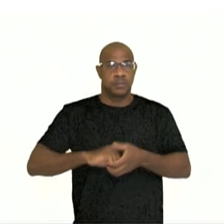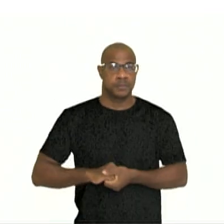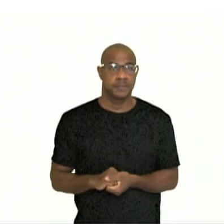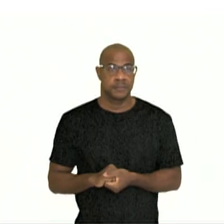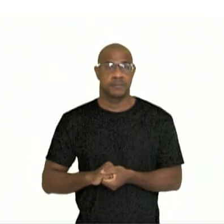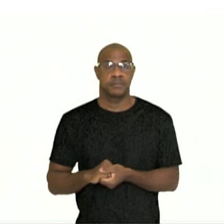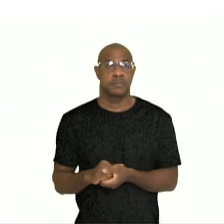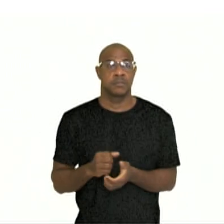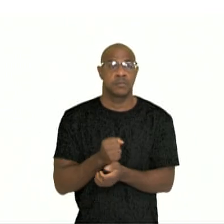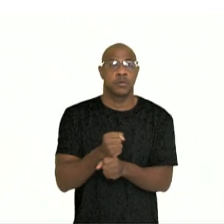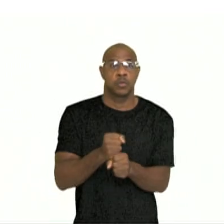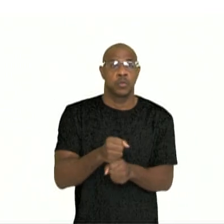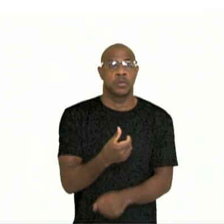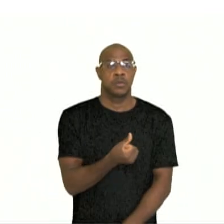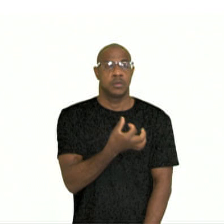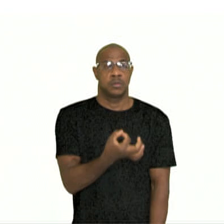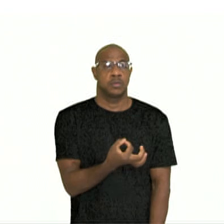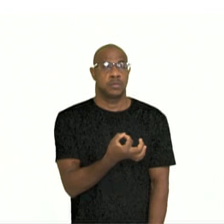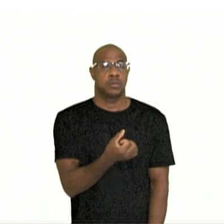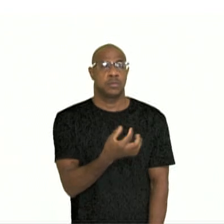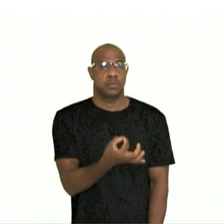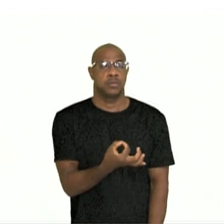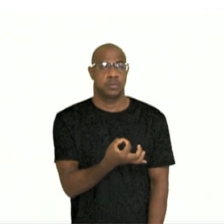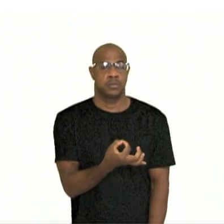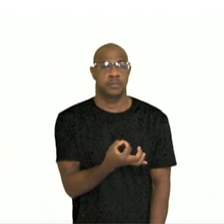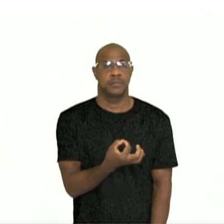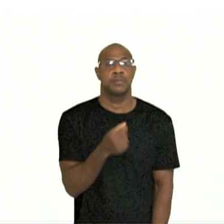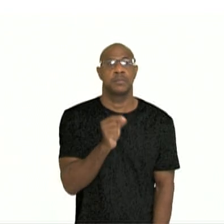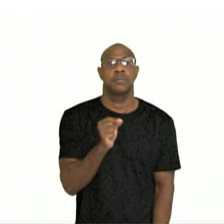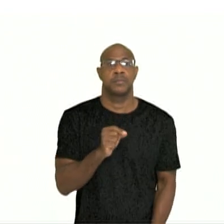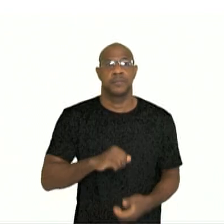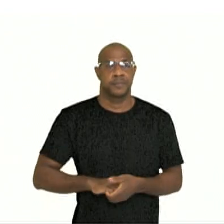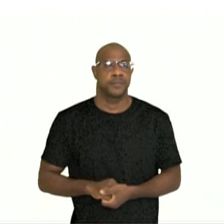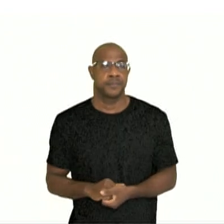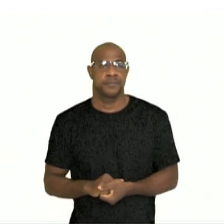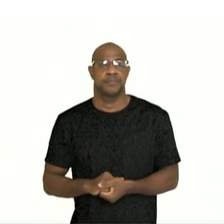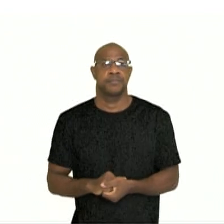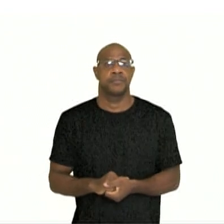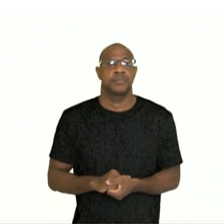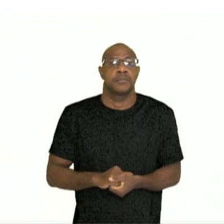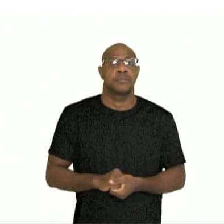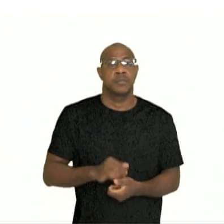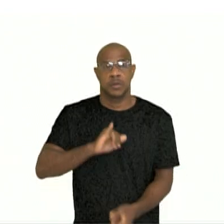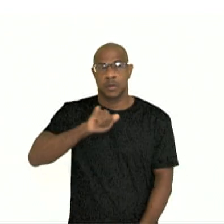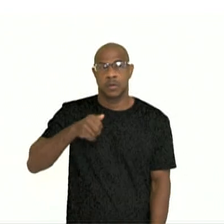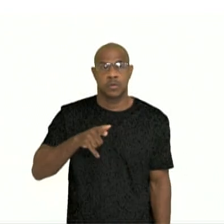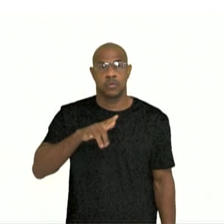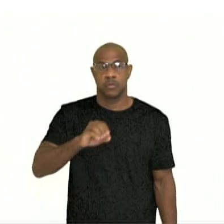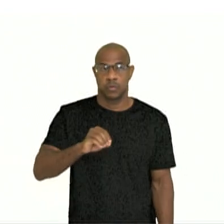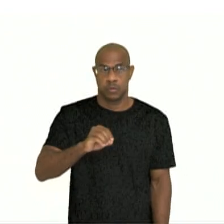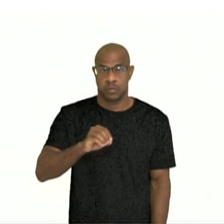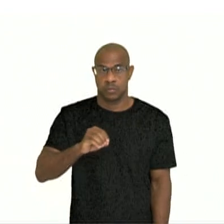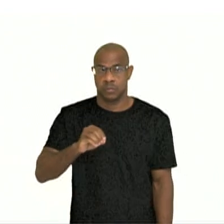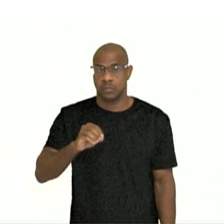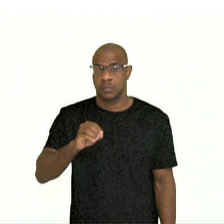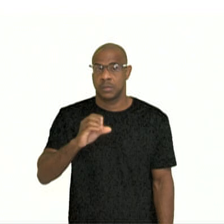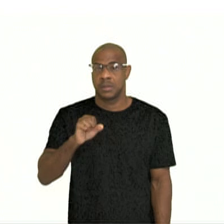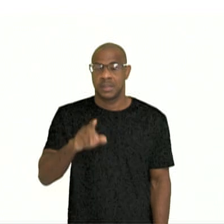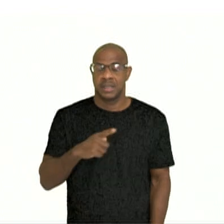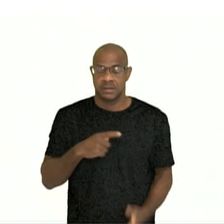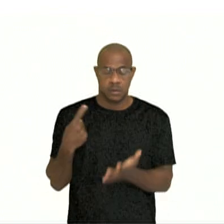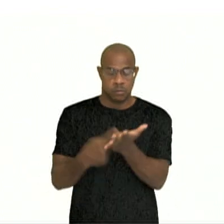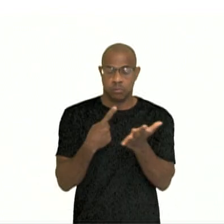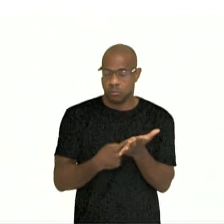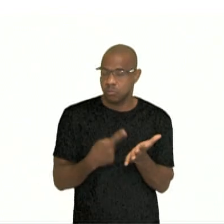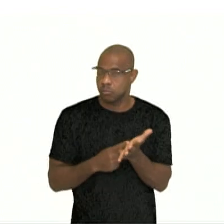Então, no ano 60, o Crasso e o Pompeu, né, Crasso, Pompeu e Júlio César, eles fizeram um acordo secreto, né, então era um acordo entre